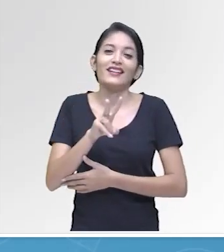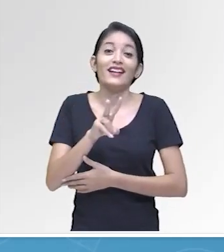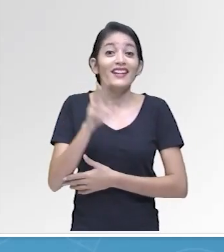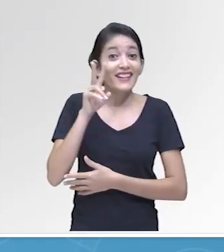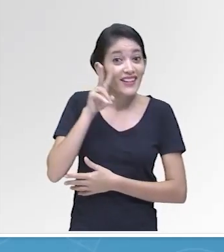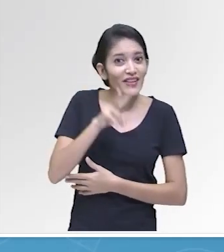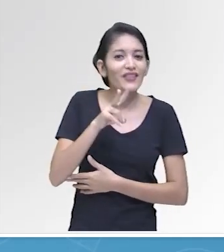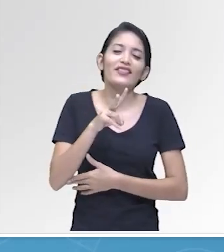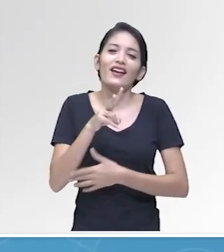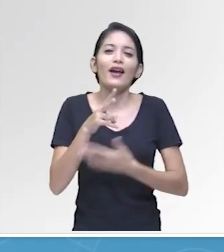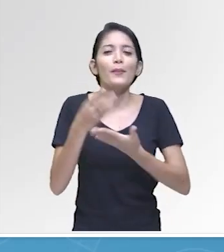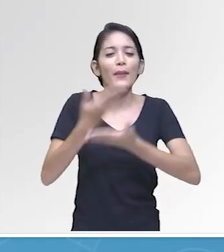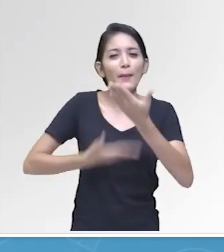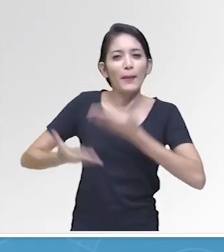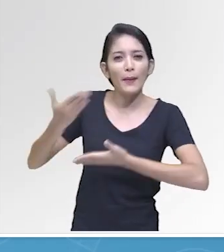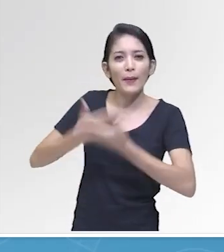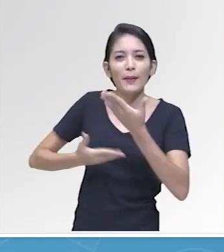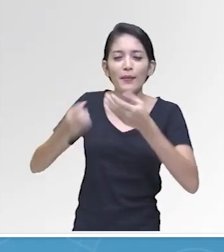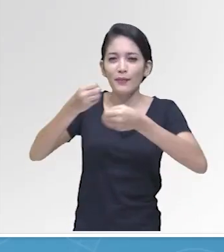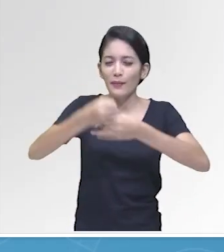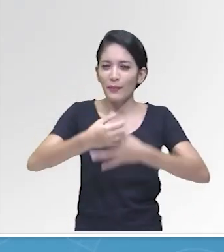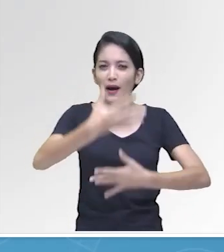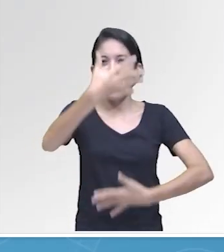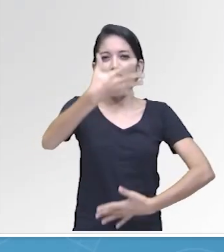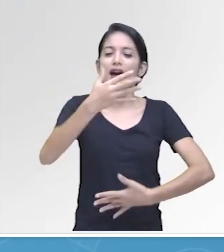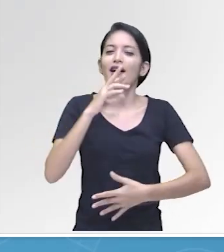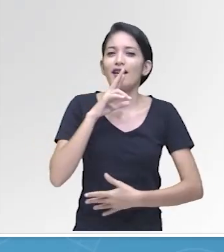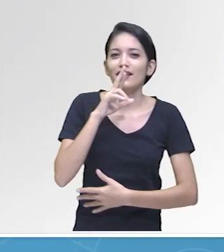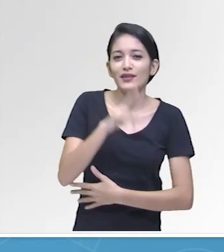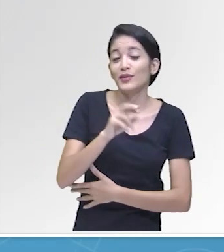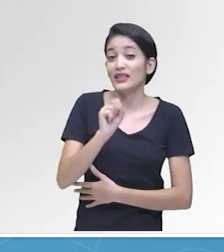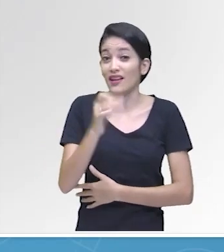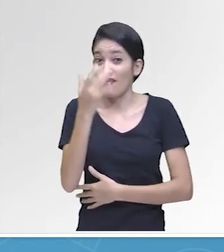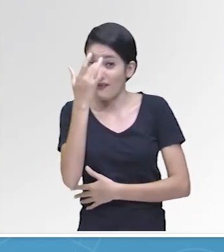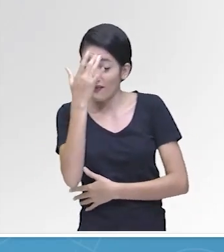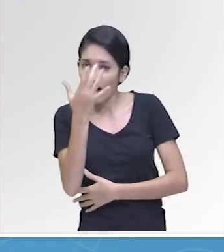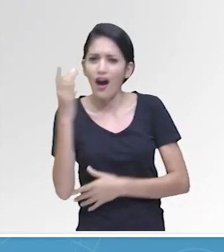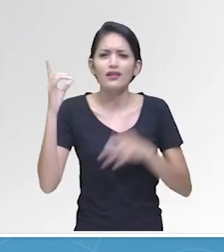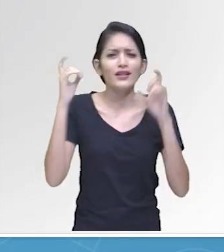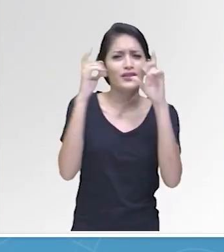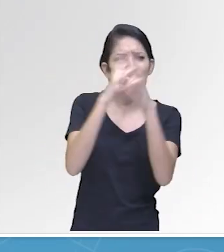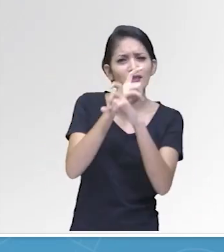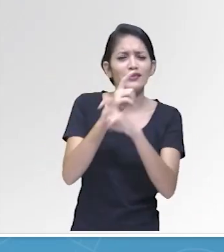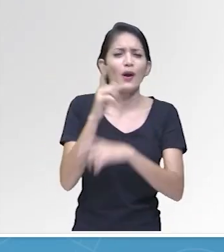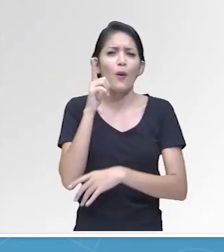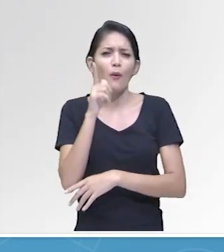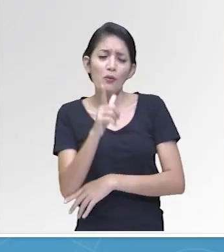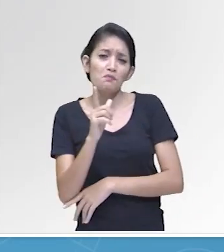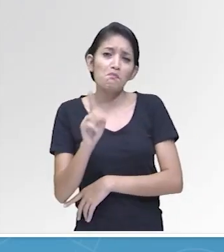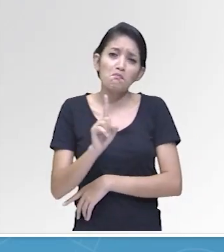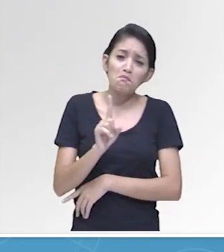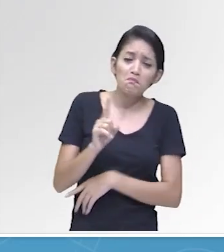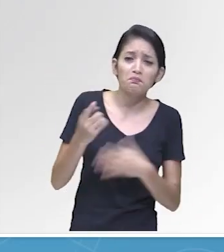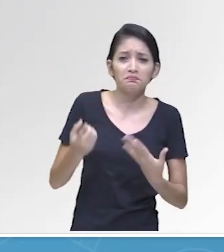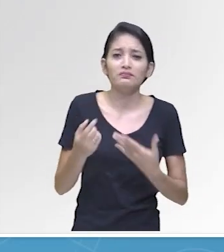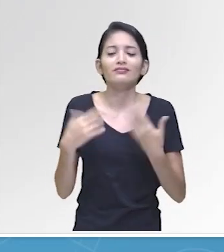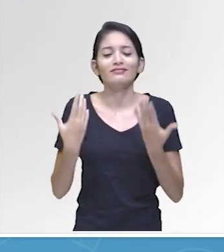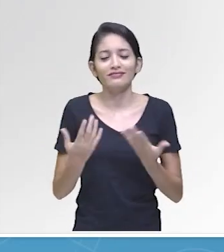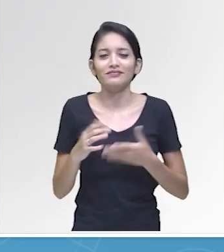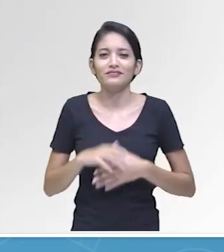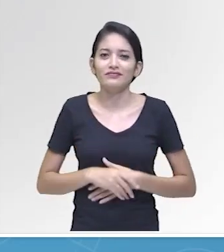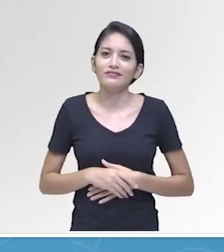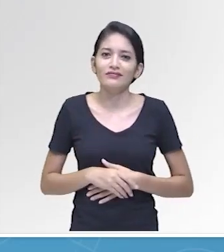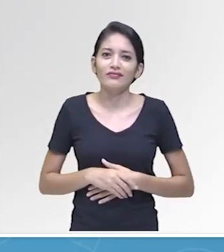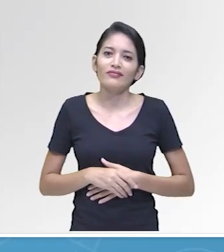a interação de vocês aí no chat. Responda se foi fácil, se foi difícil, se você conseguiu. Vamos lá, então vamos para a